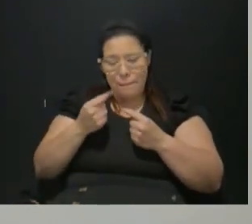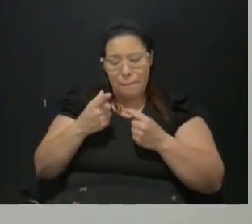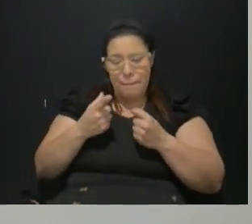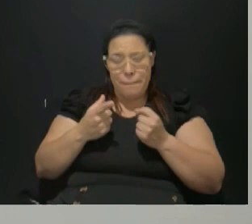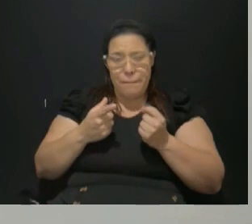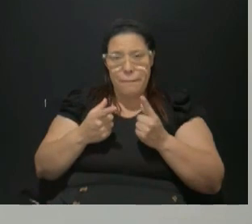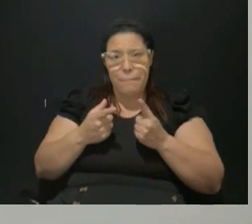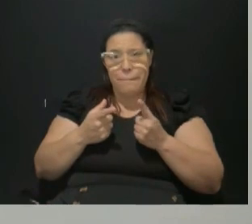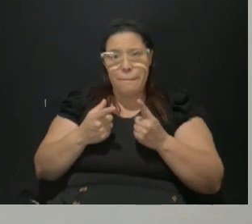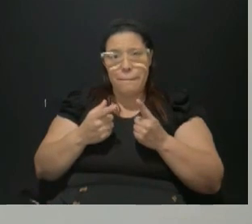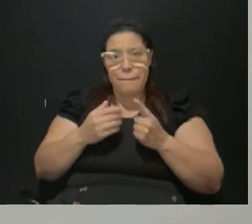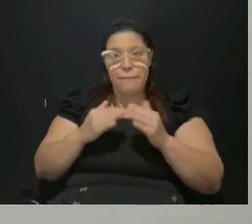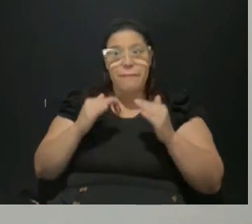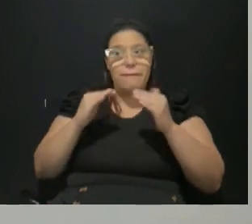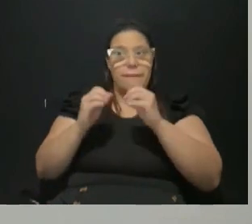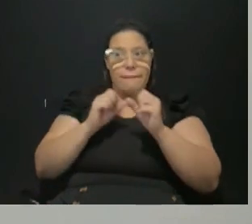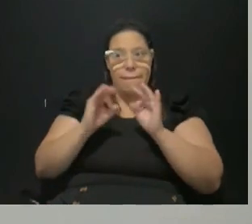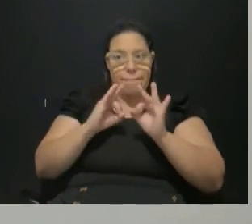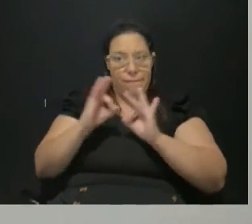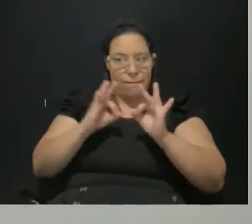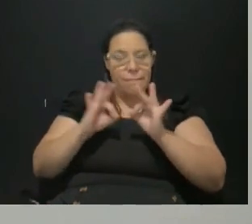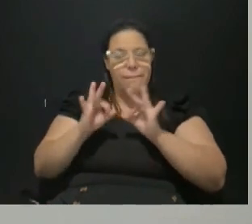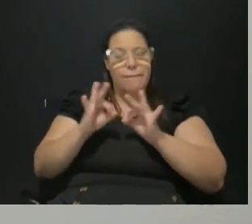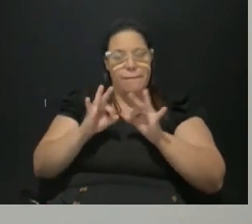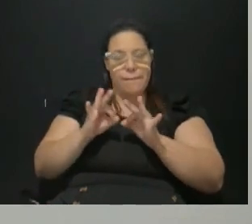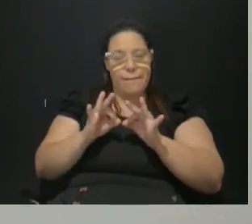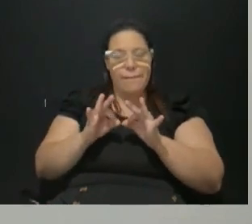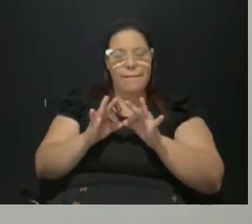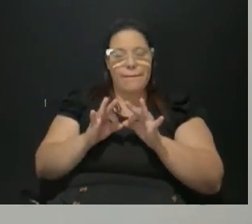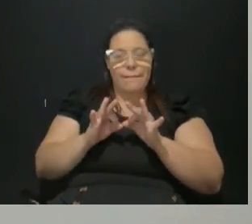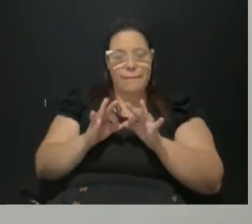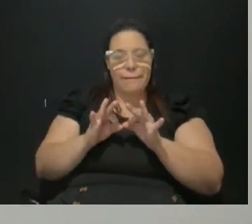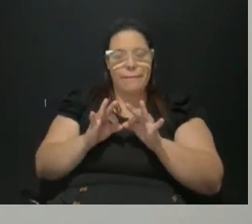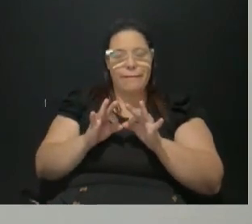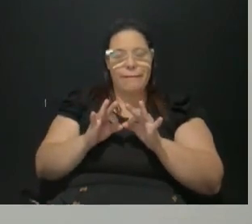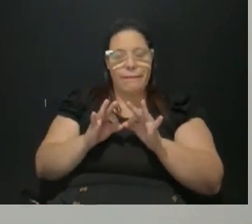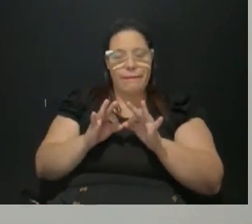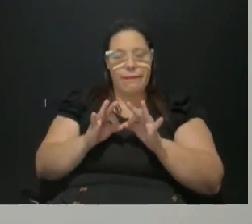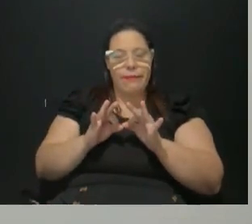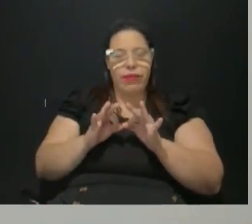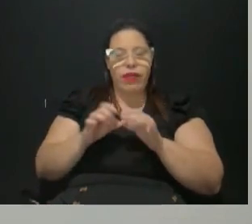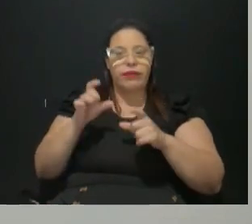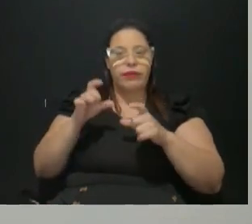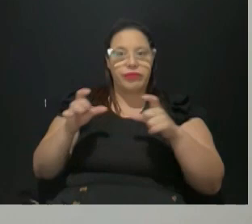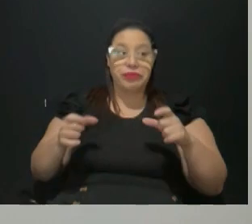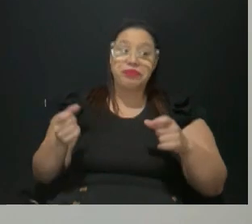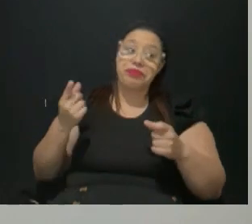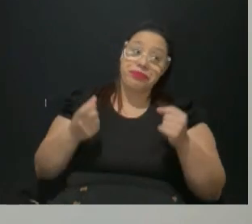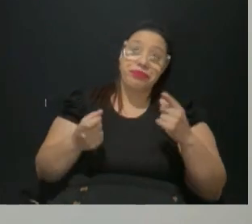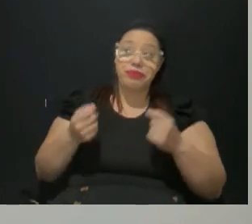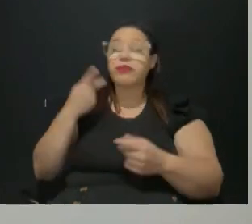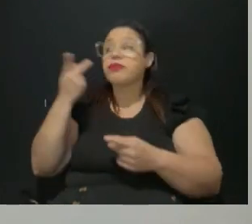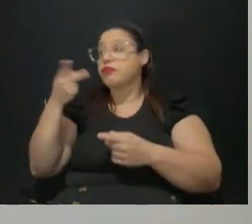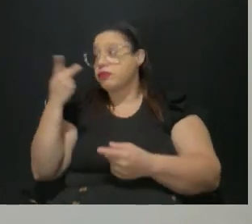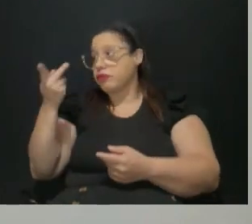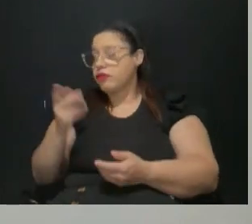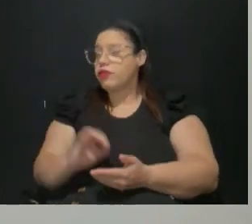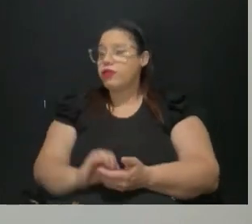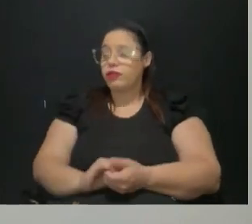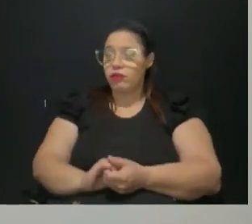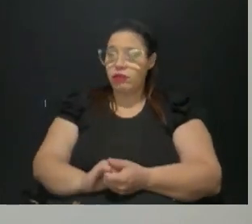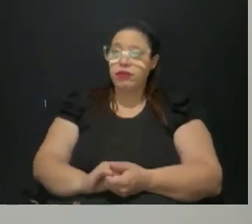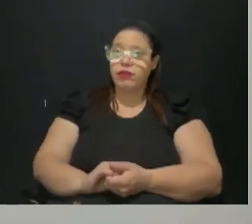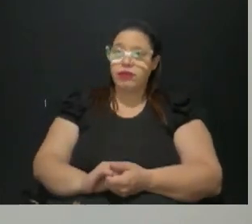mas isso se controlou, de uma maneira ou de outra se controlou, apesar da gente continuar tendo alguns casos esporádicos, como você falou,